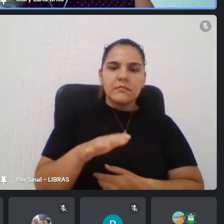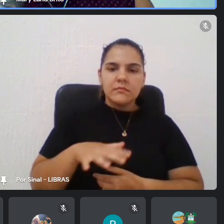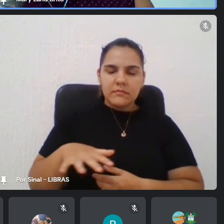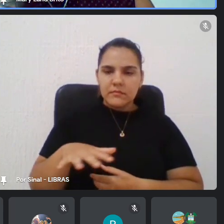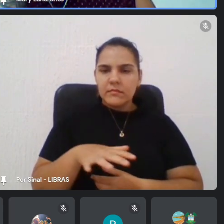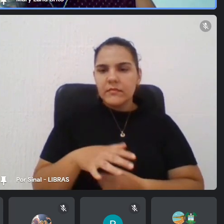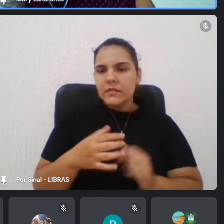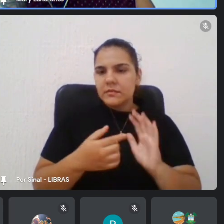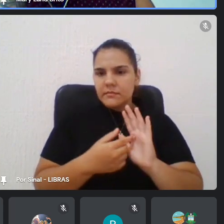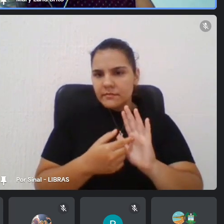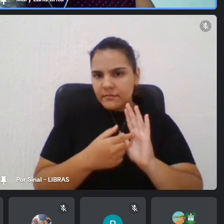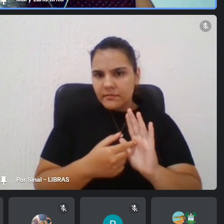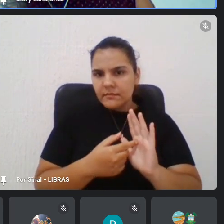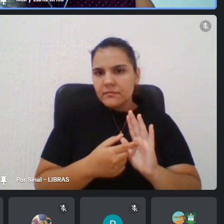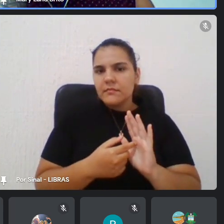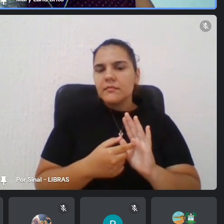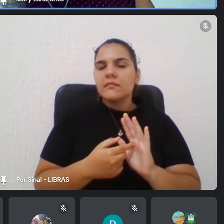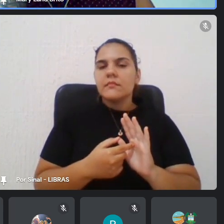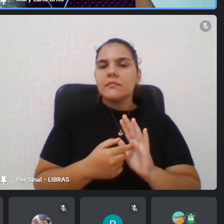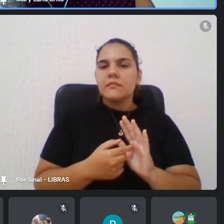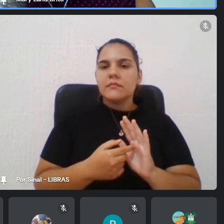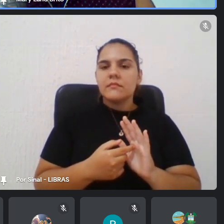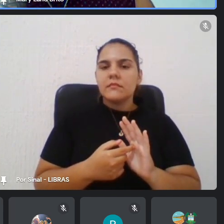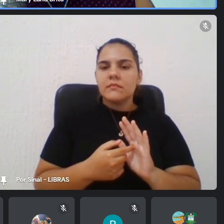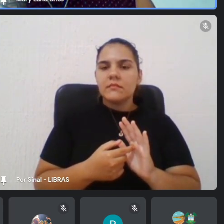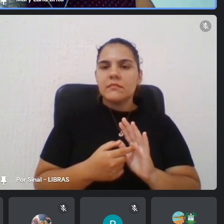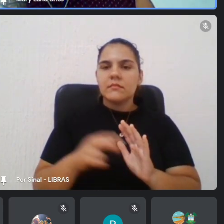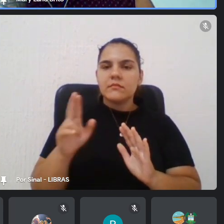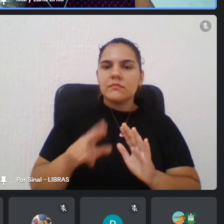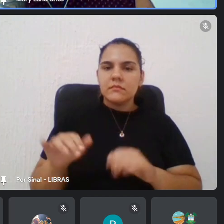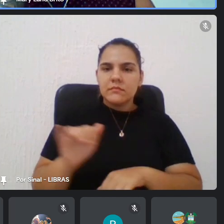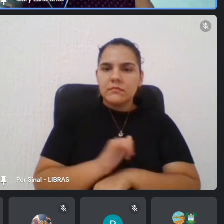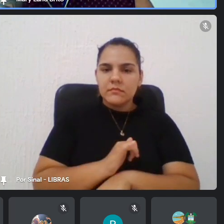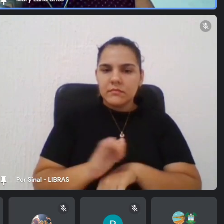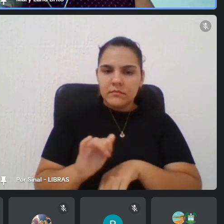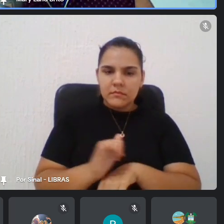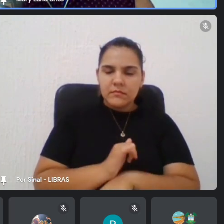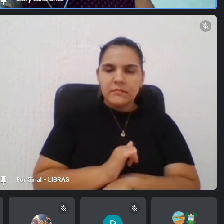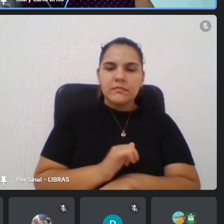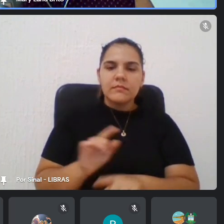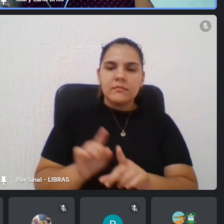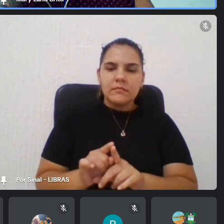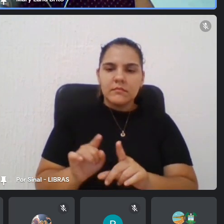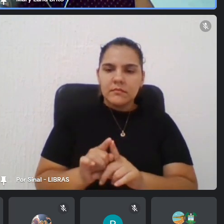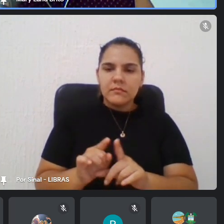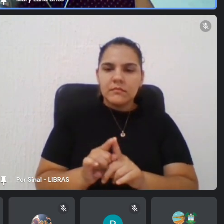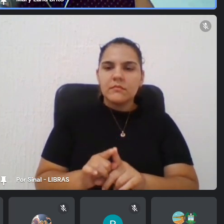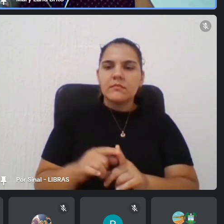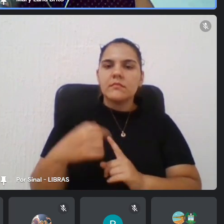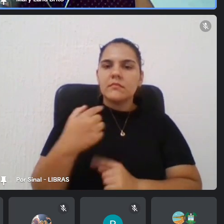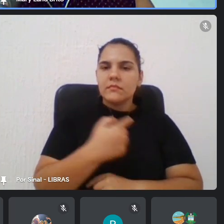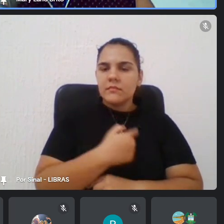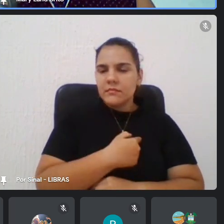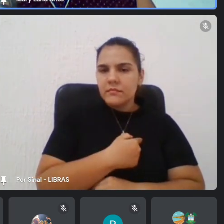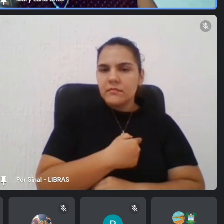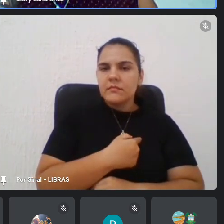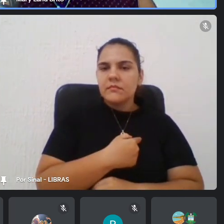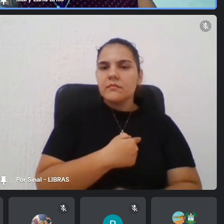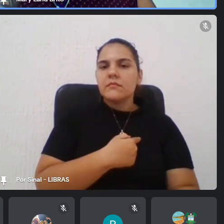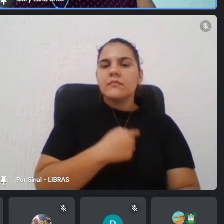através desse recorte, também é algo que a gente está levando em consideração como uma possibilidade, certo?